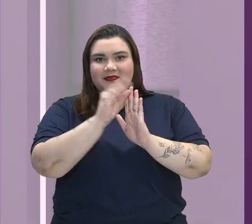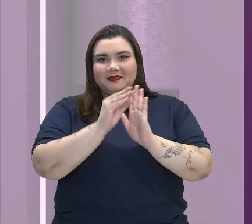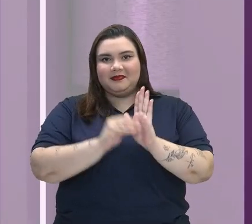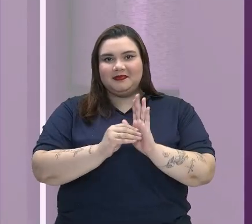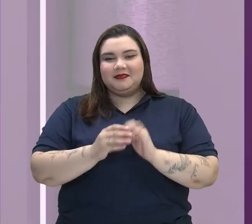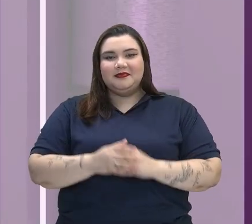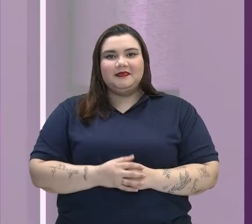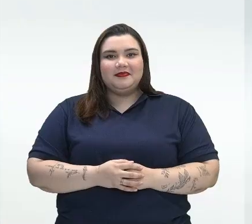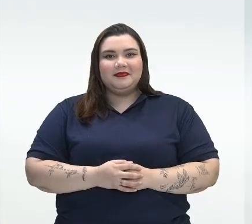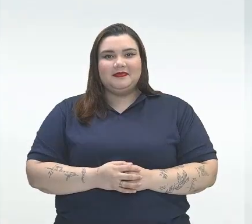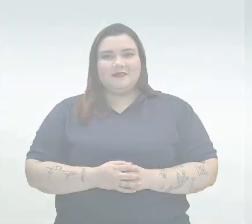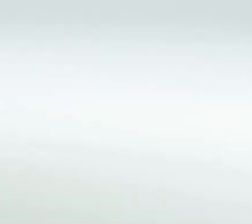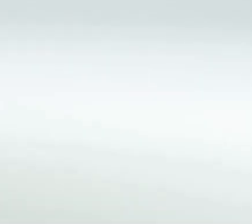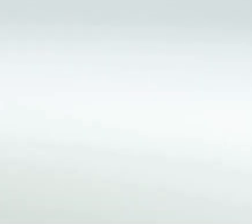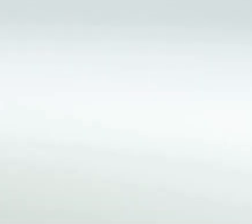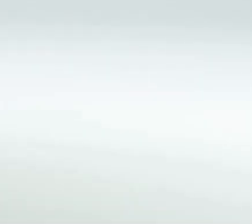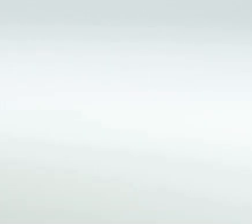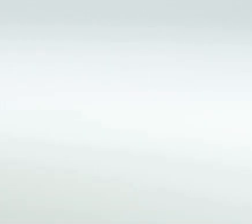irracionais.